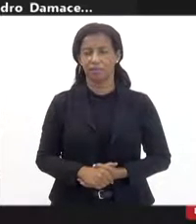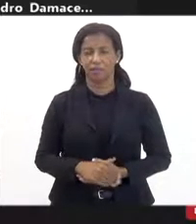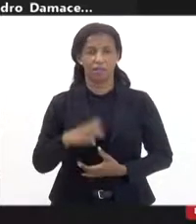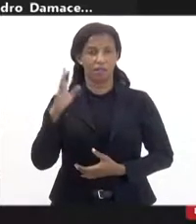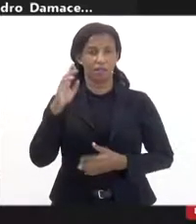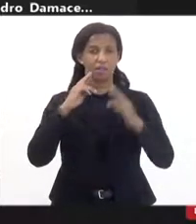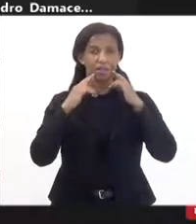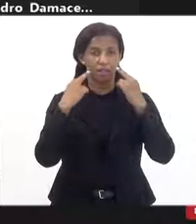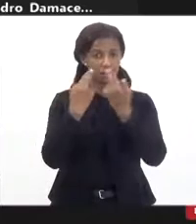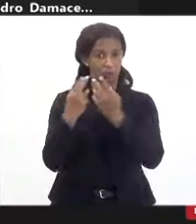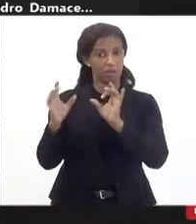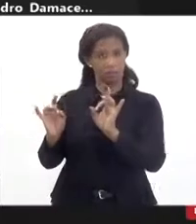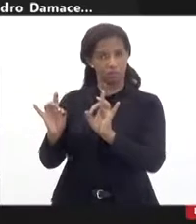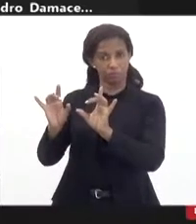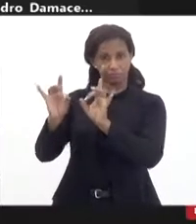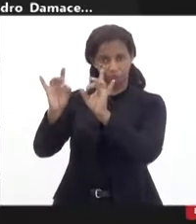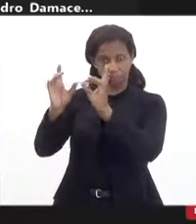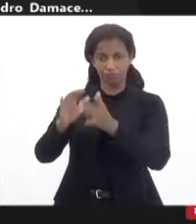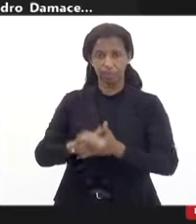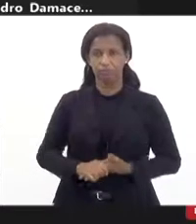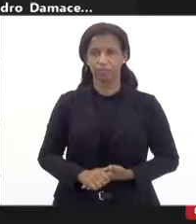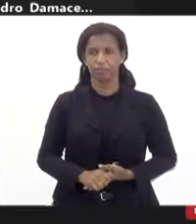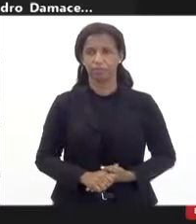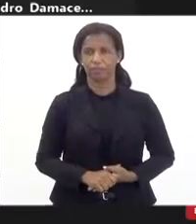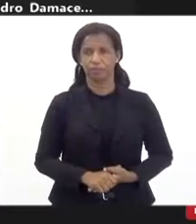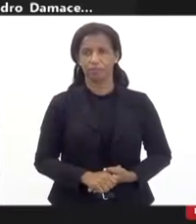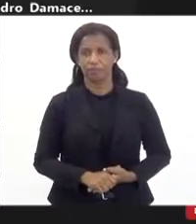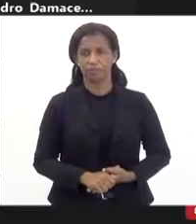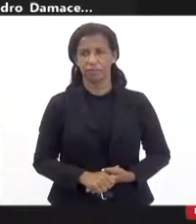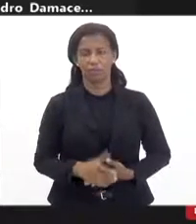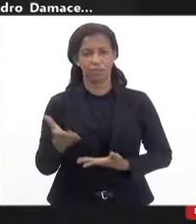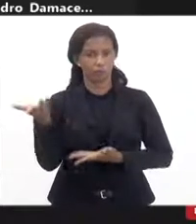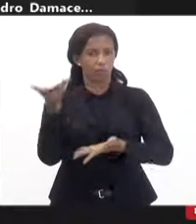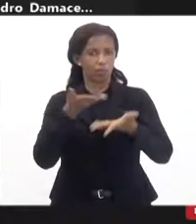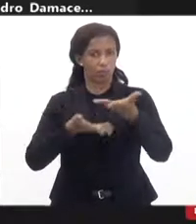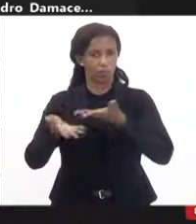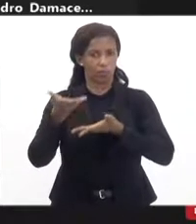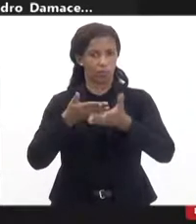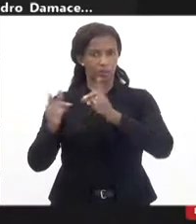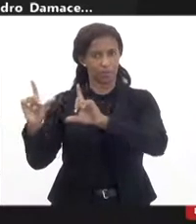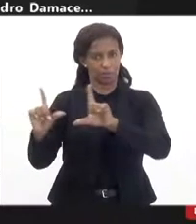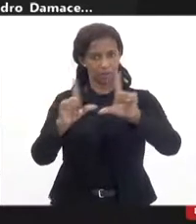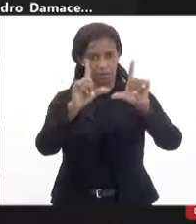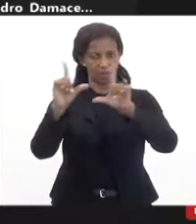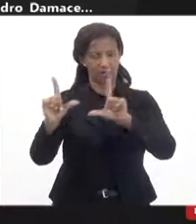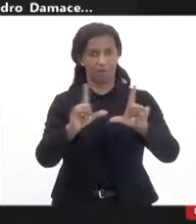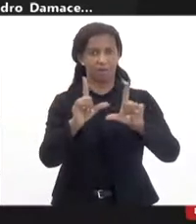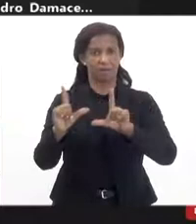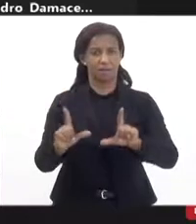ordinária. É, me permita o compartilhamento da.